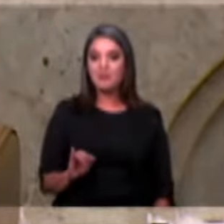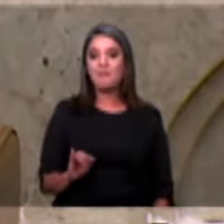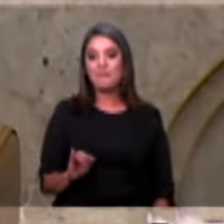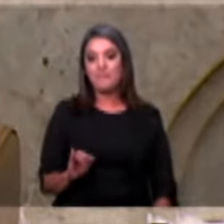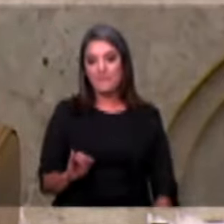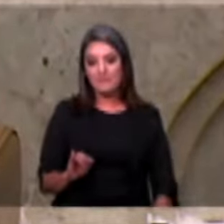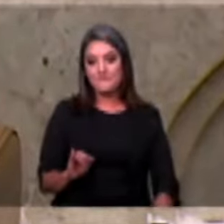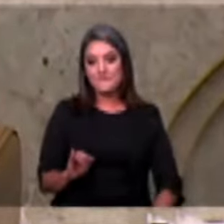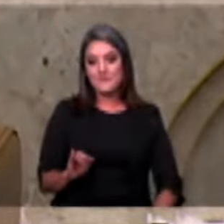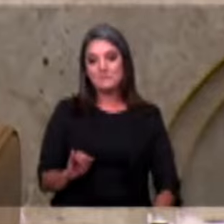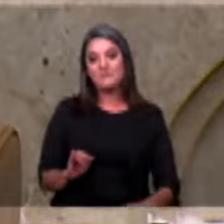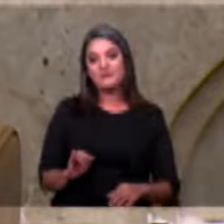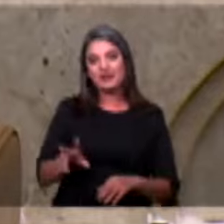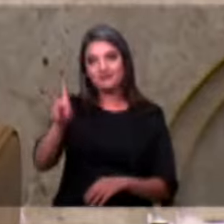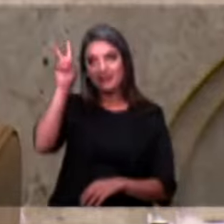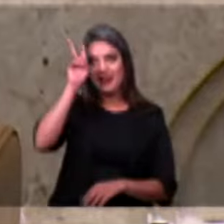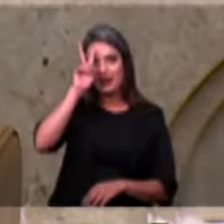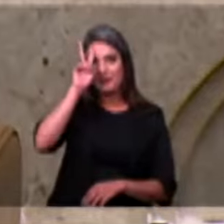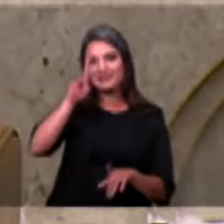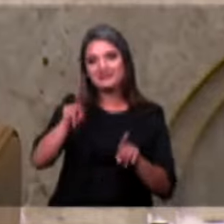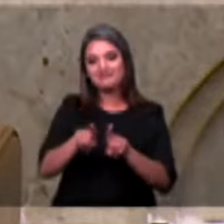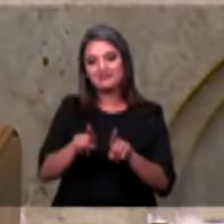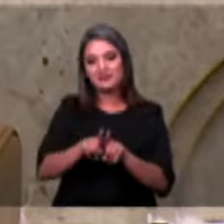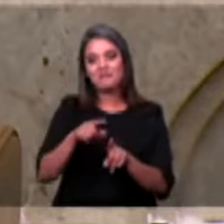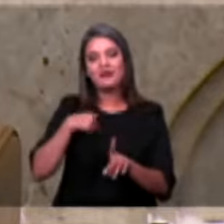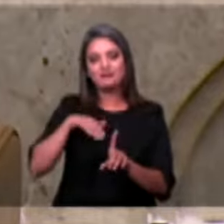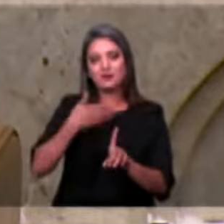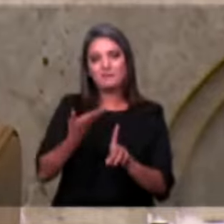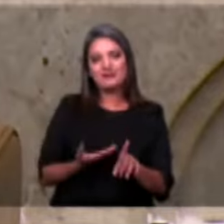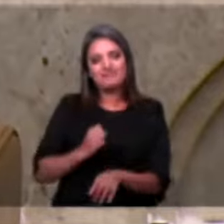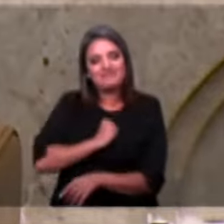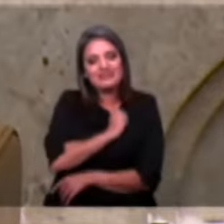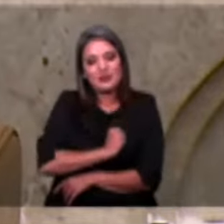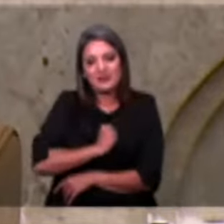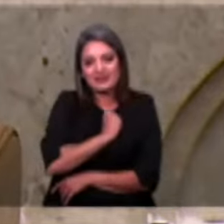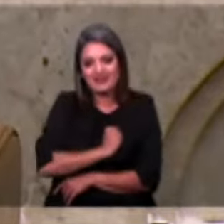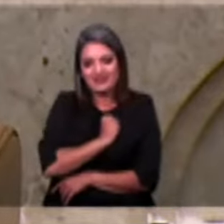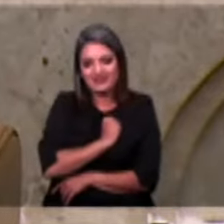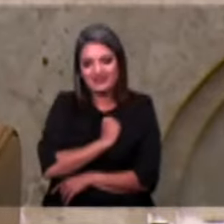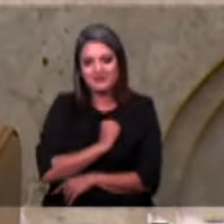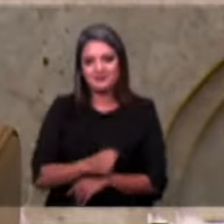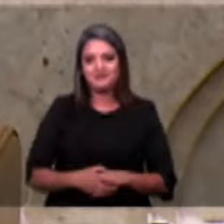administração, também minha homenagem e minha saudade.